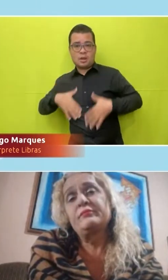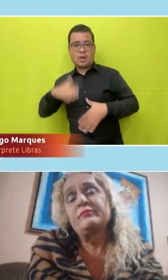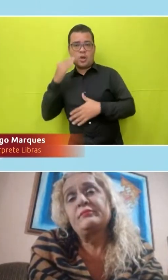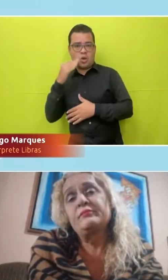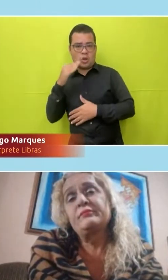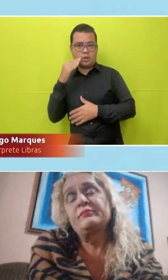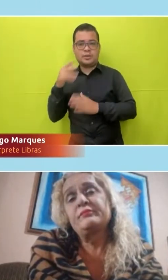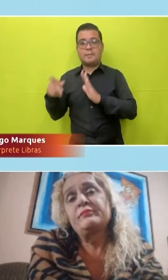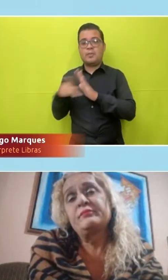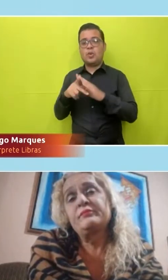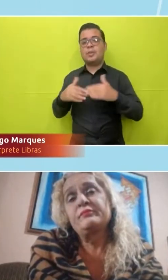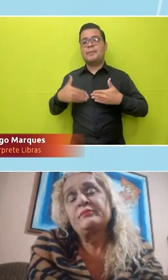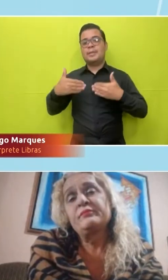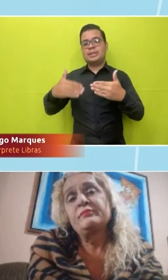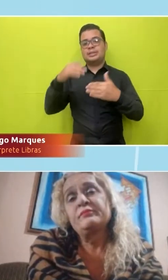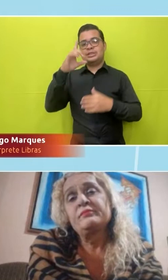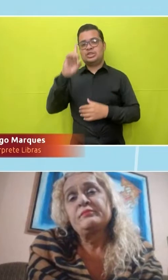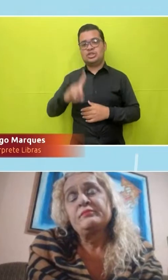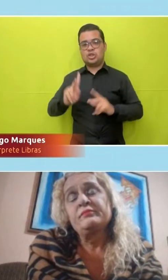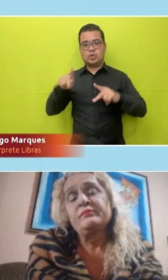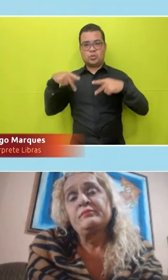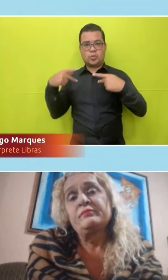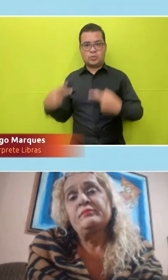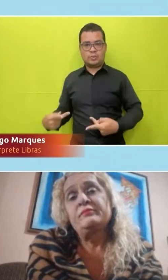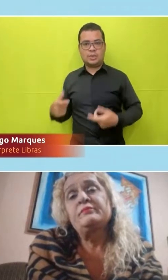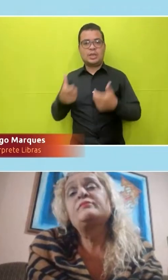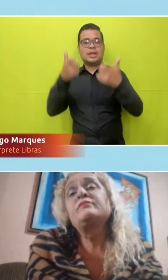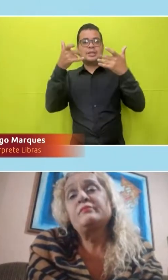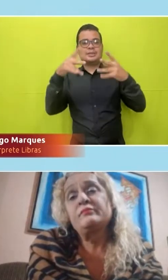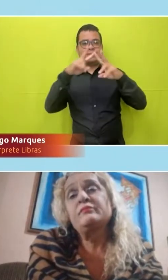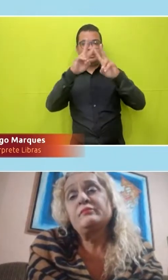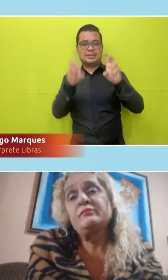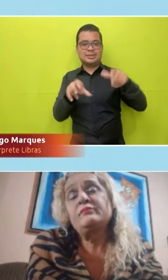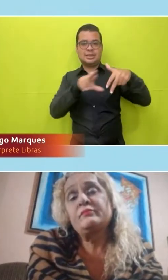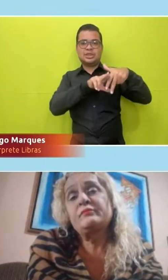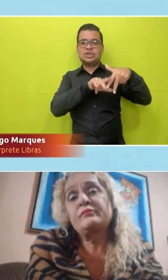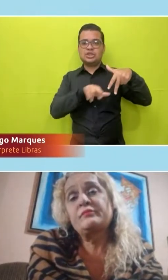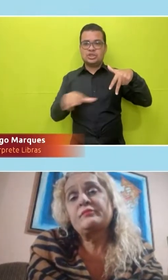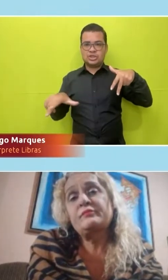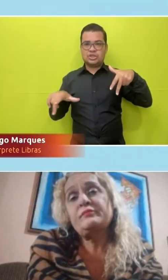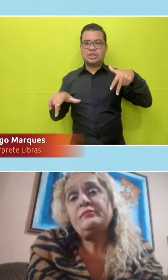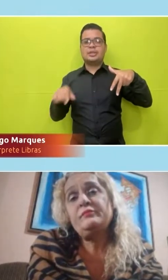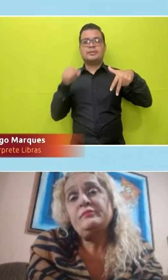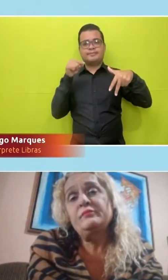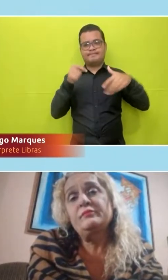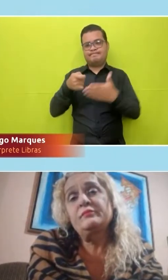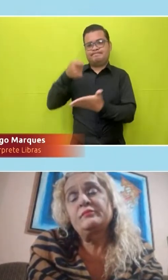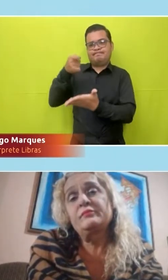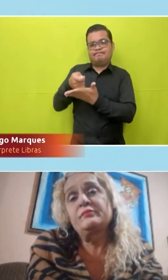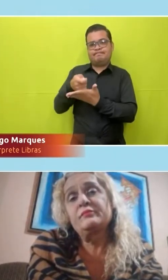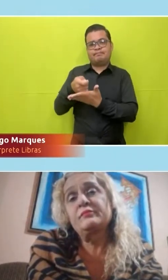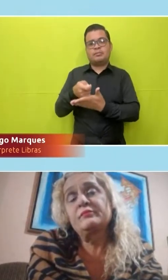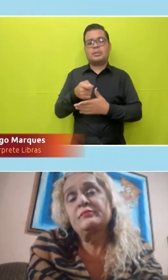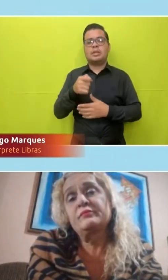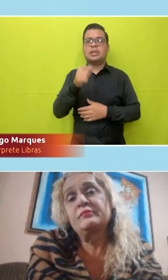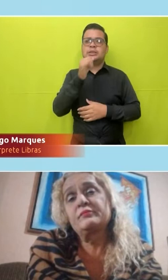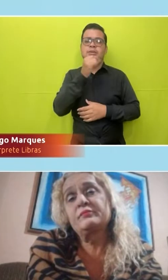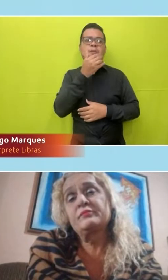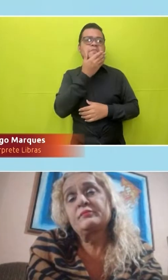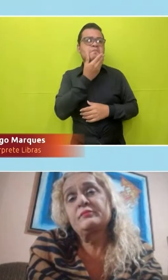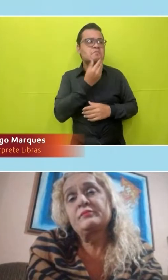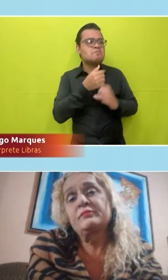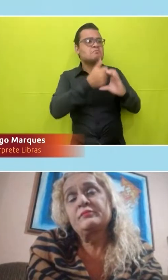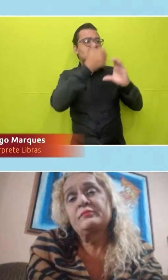Humanos, né? Se referindo a essa ideia de gênero, né? Essa ideia posta, construída de gênero, de que menina é isso, menino é